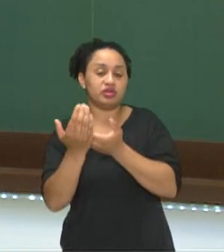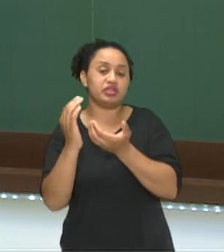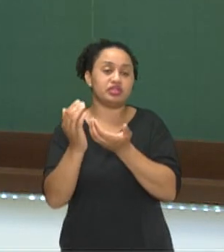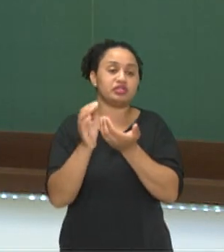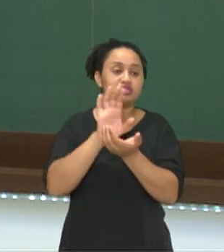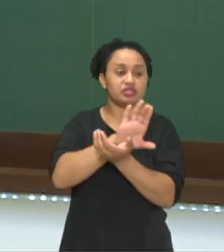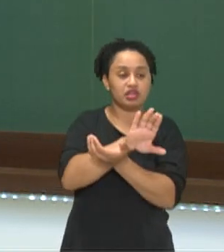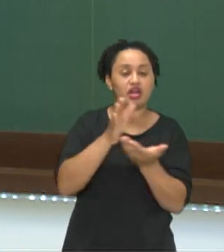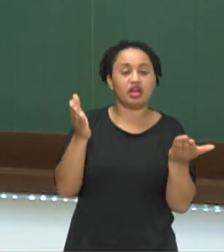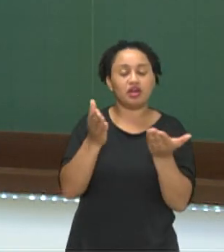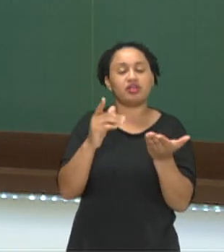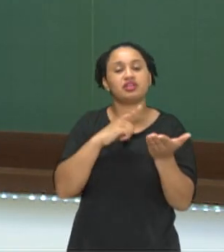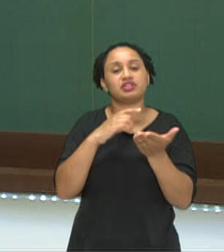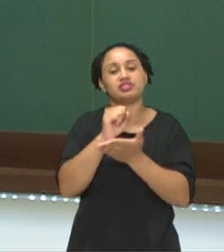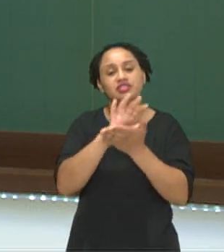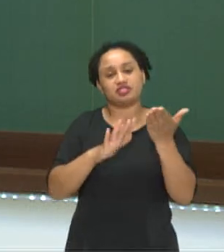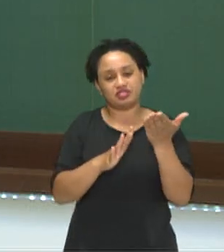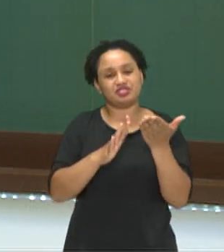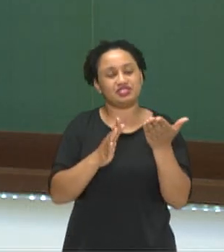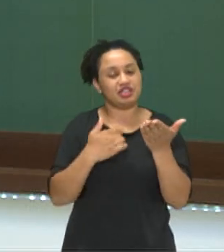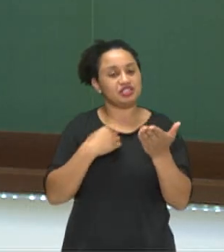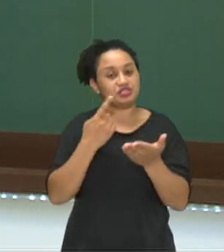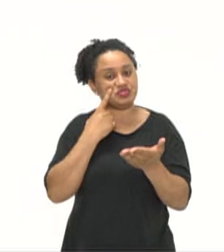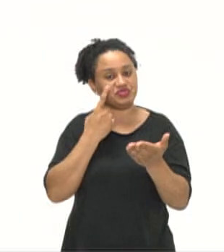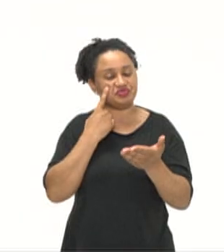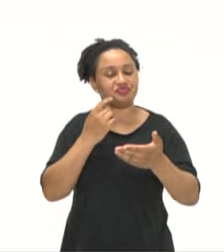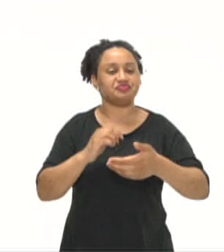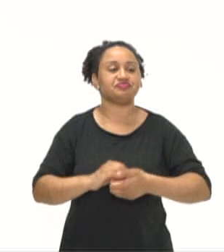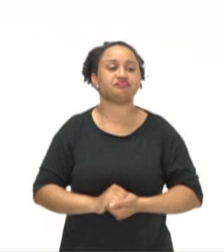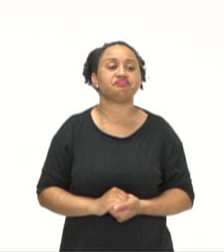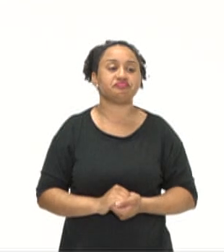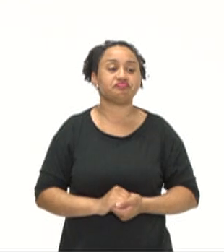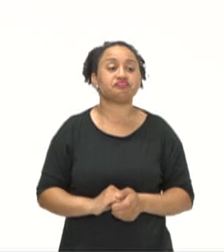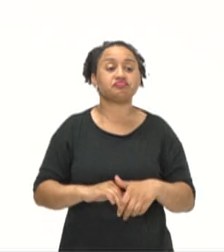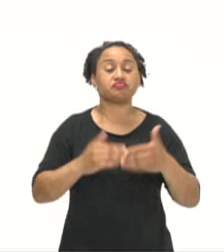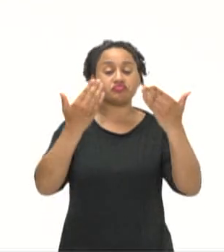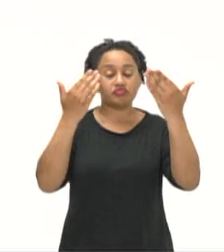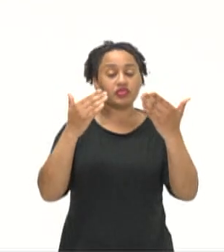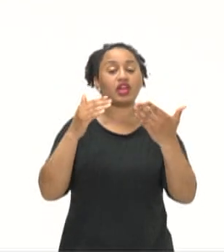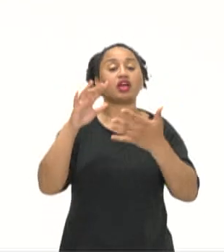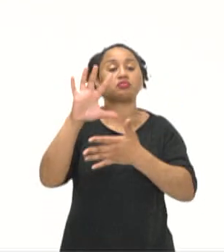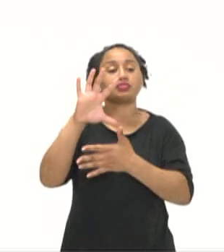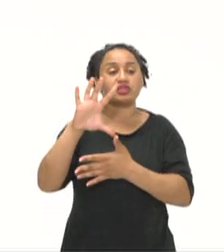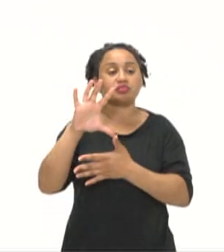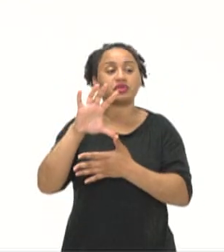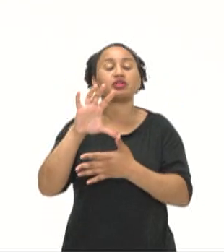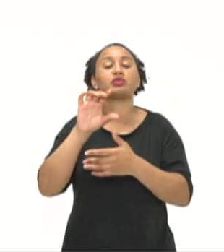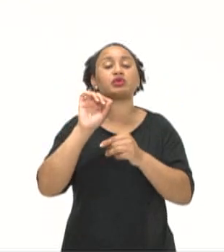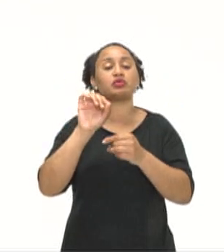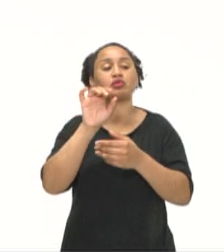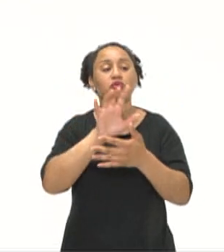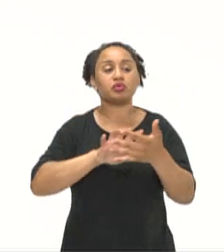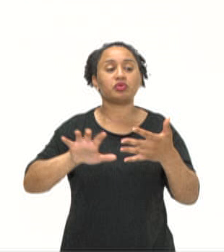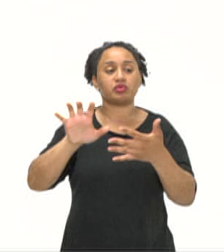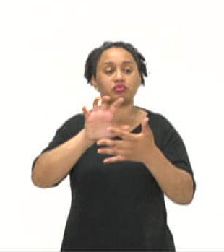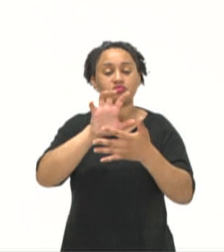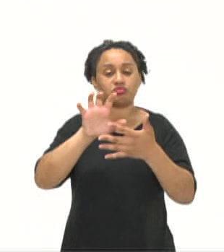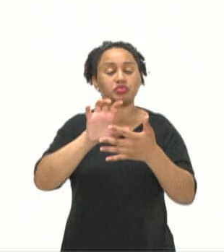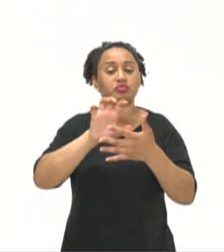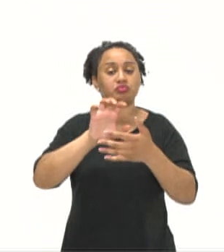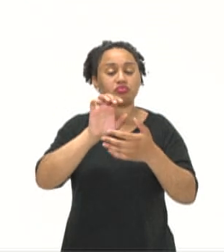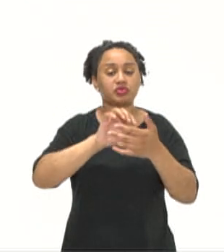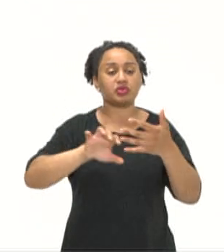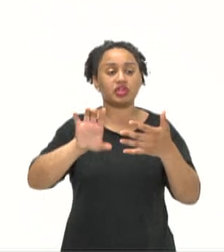vai aparecer na tela para você a nossa atividade. Confere aí, ó. Analisando o mapa da regionalização segundo critérios